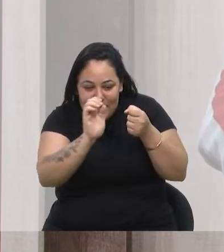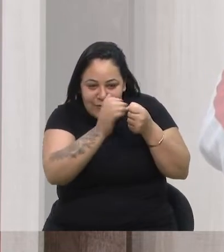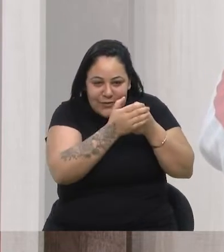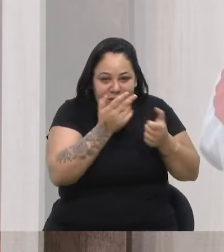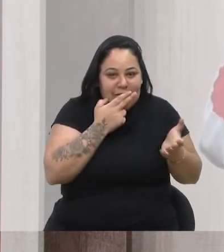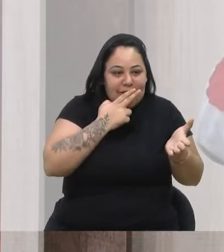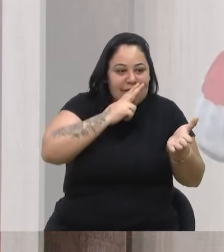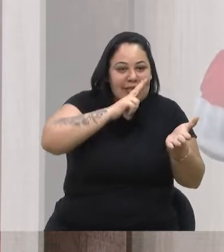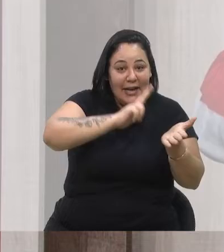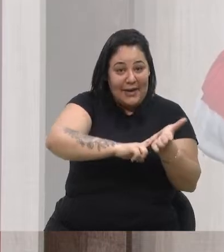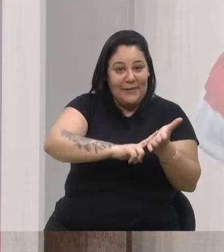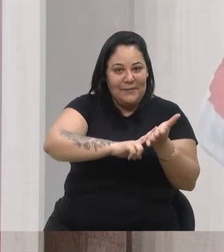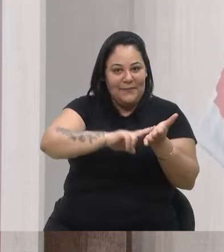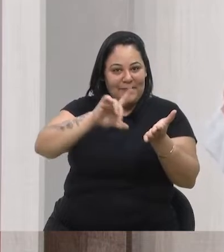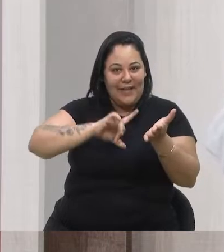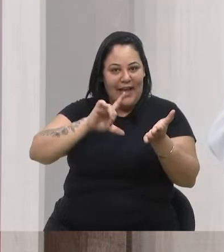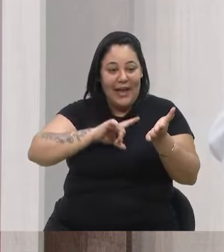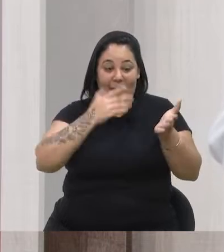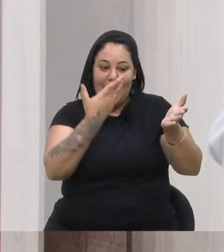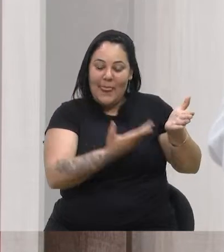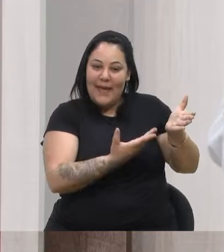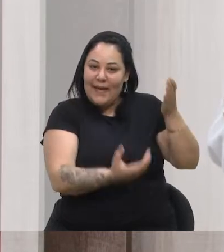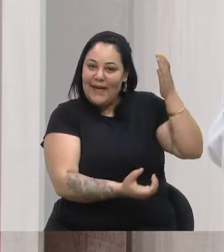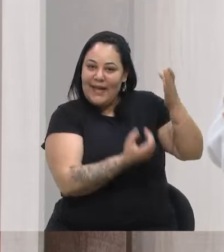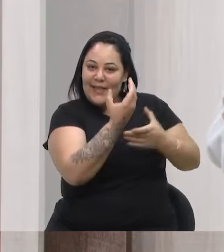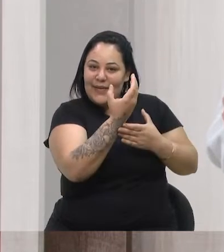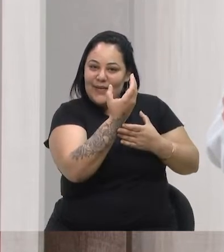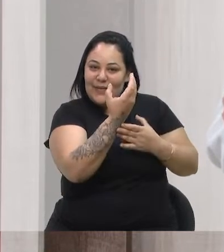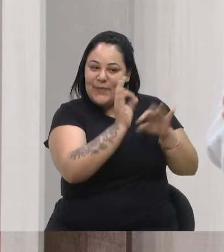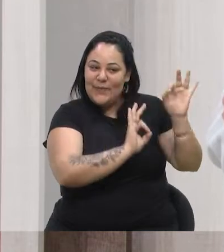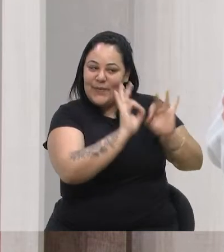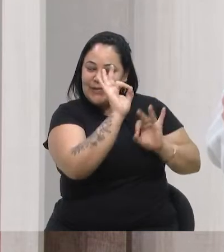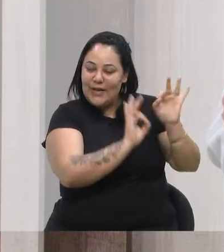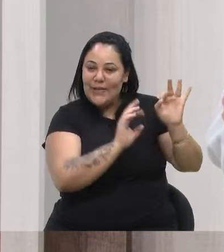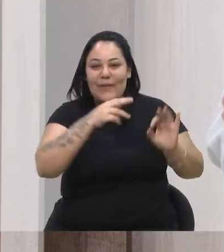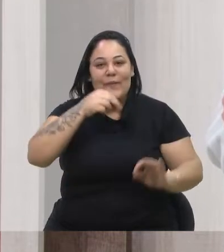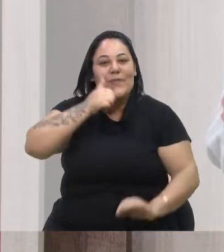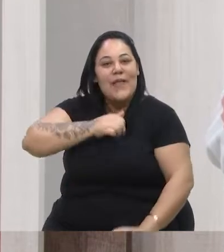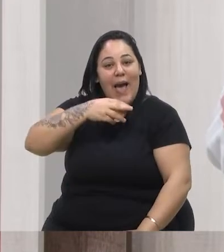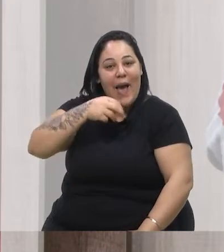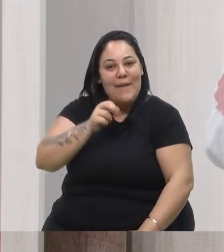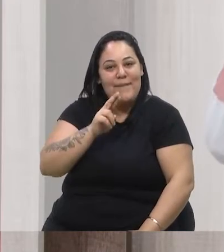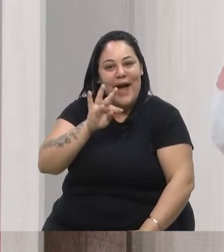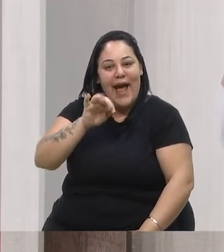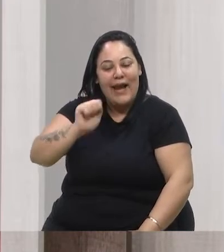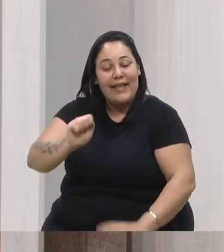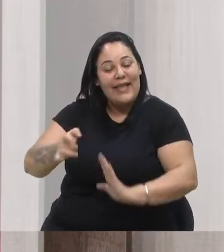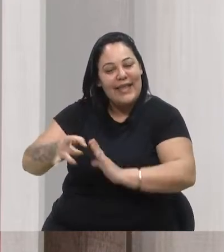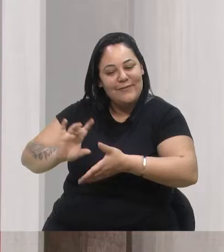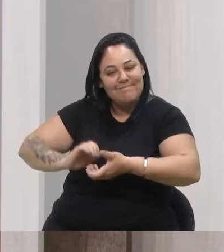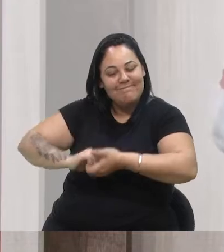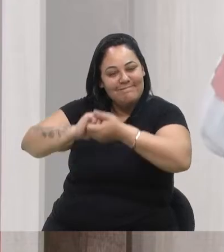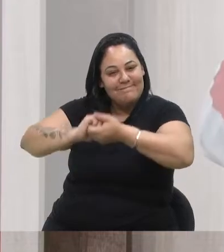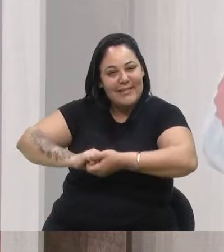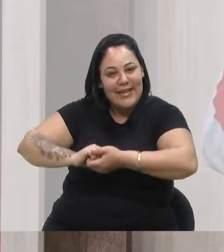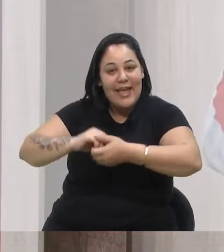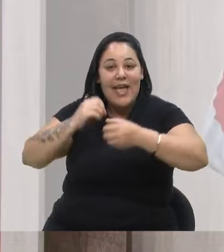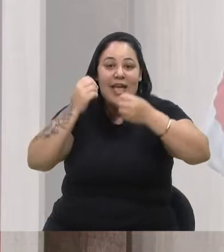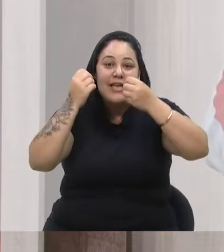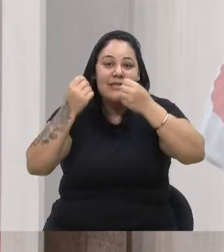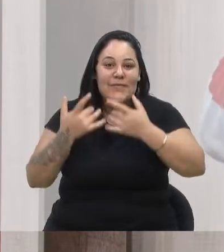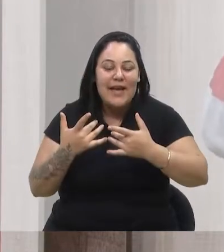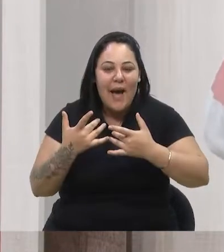Carta. Nós estamos aqui a propósito com a idealizadora do projeto, a Marta Eberli. E antes de te saudar,